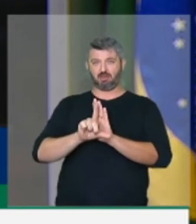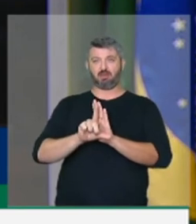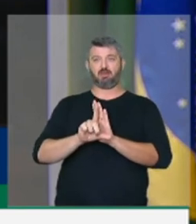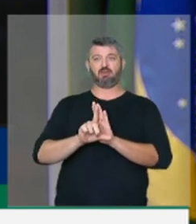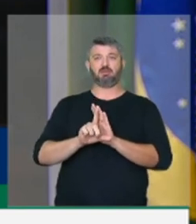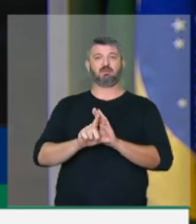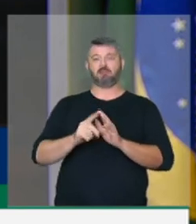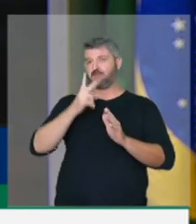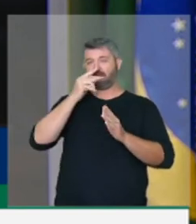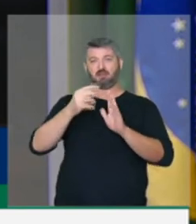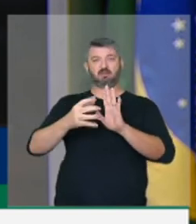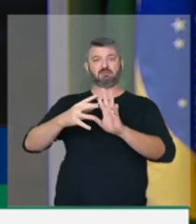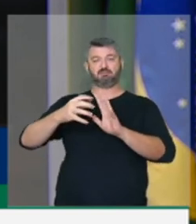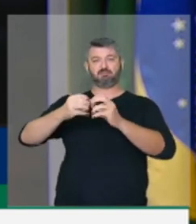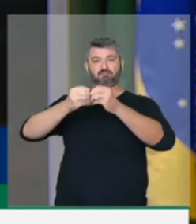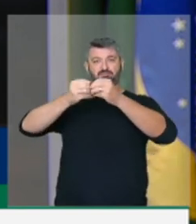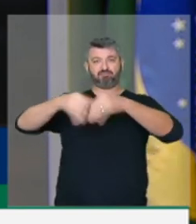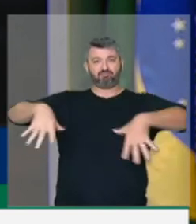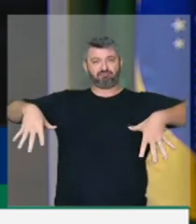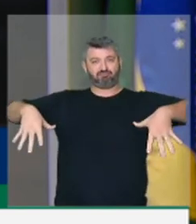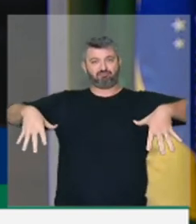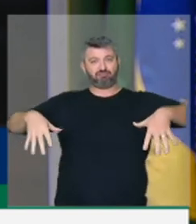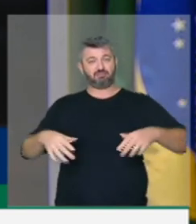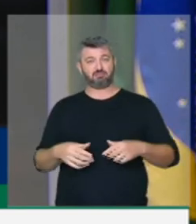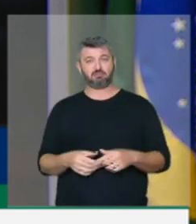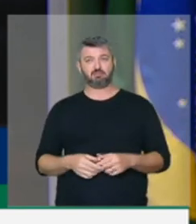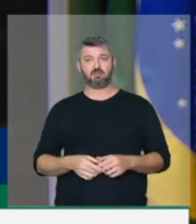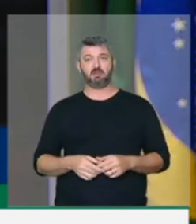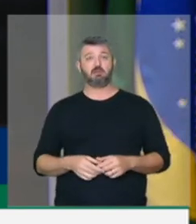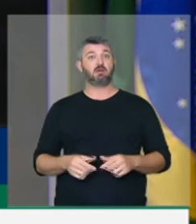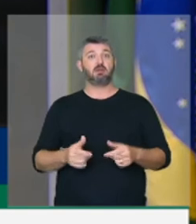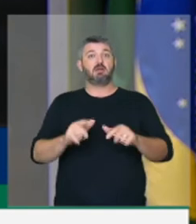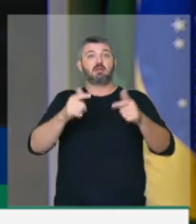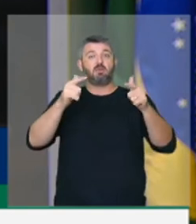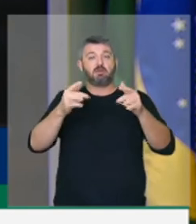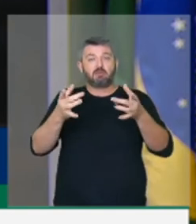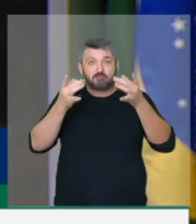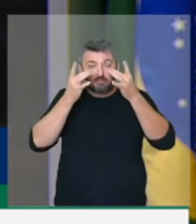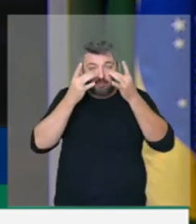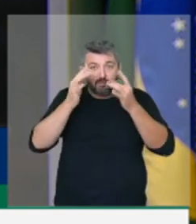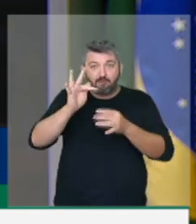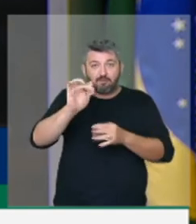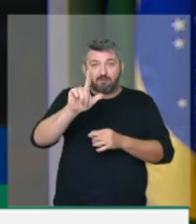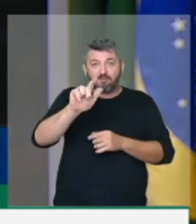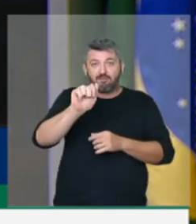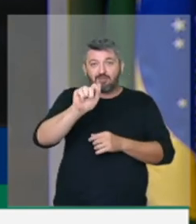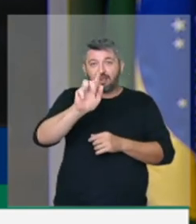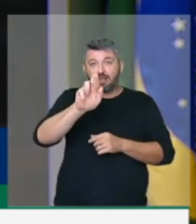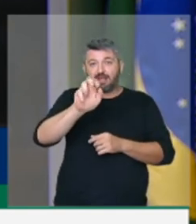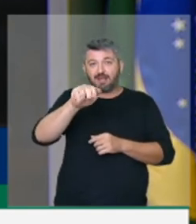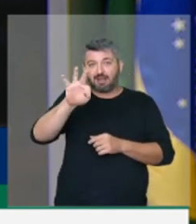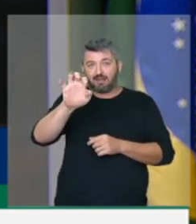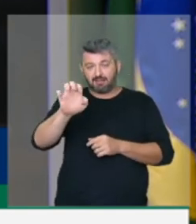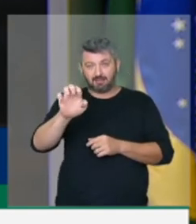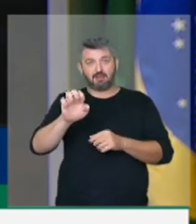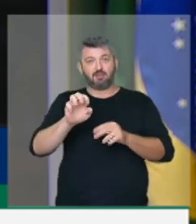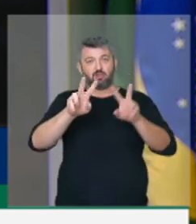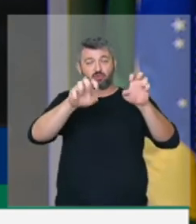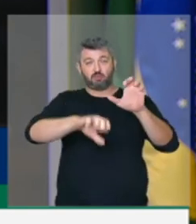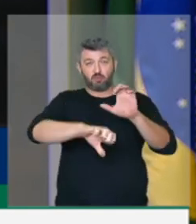categoricamente vilipendiado. Não há flagrante no crime ou nos crimes de